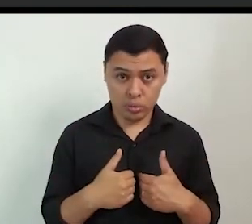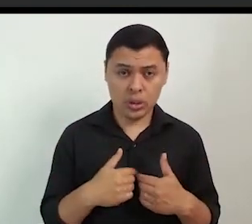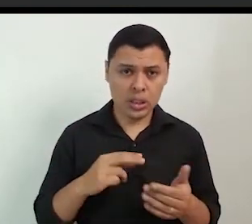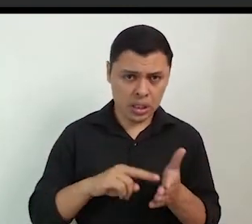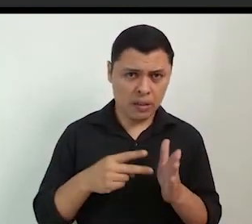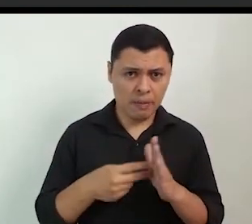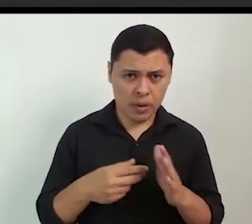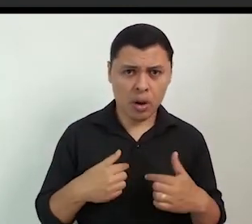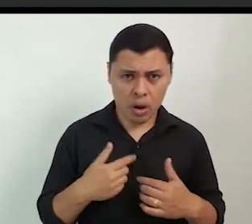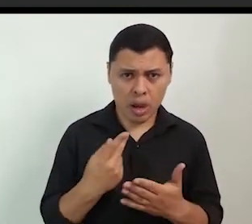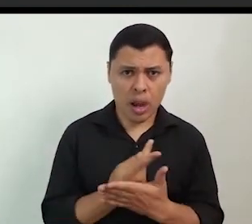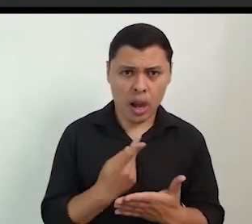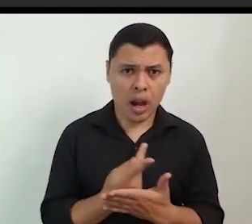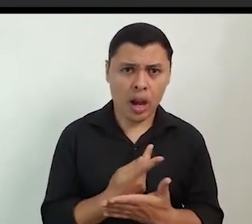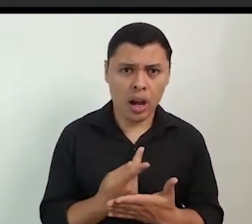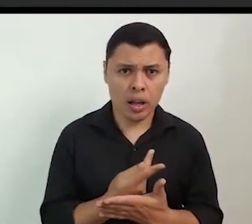muitas pessoas querem